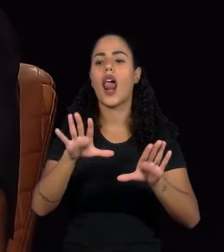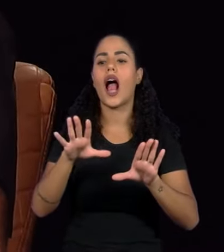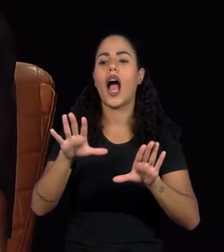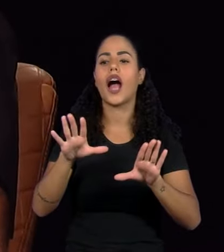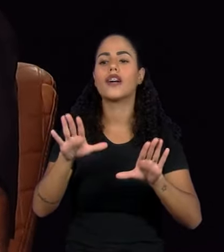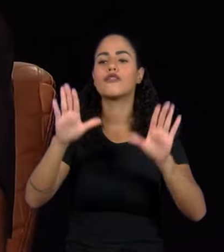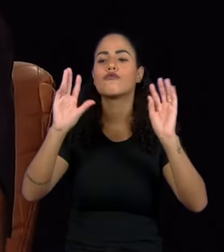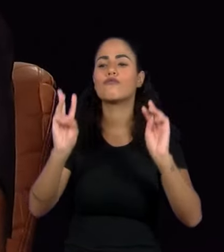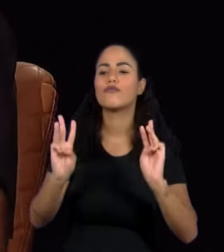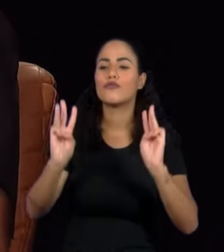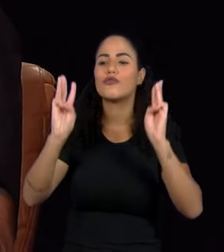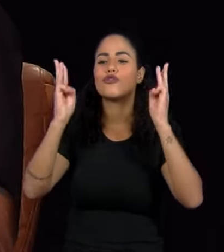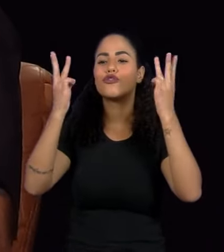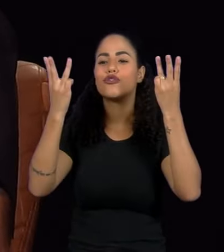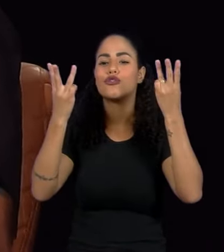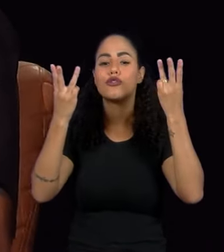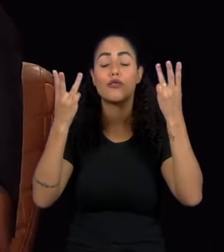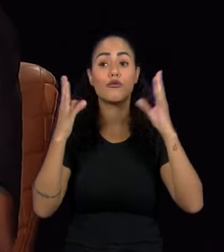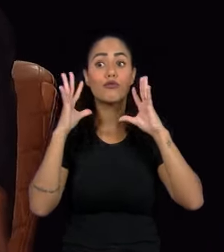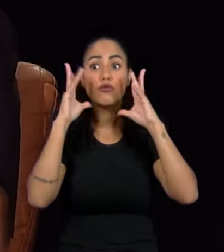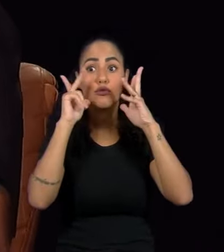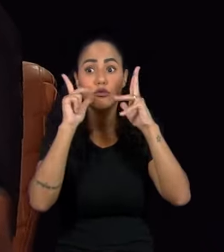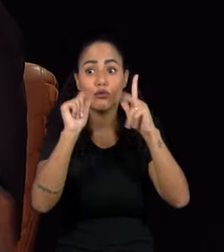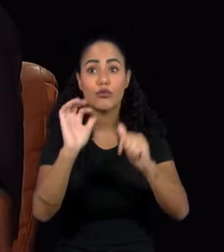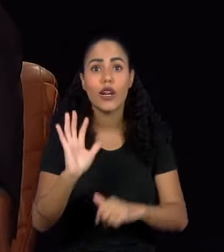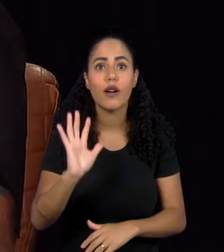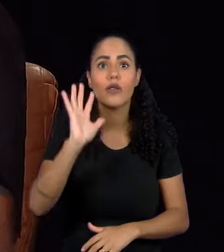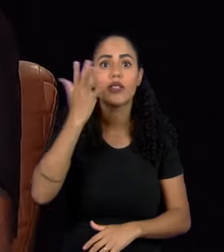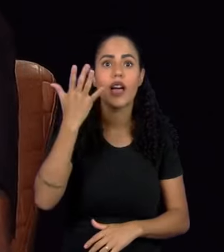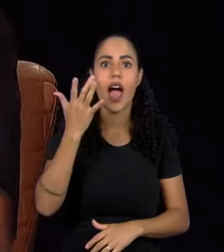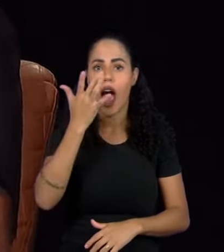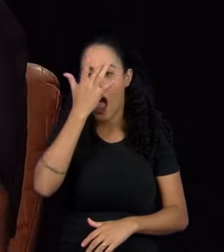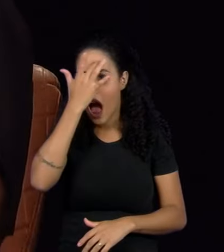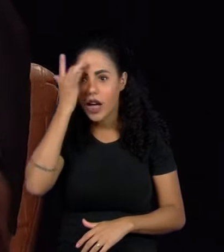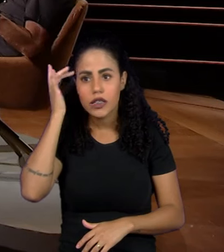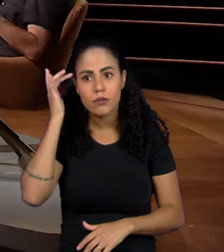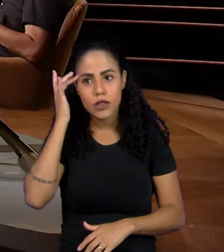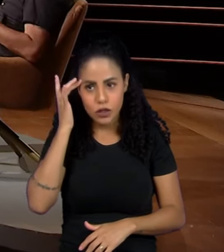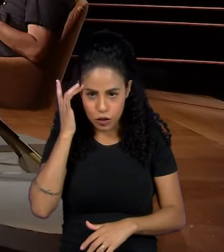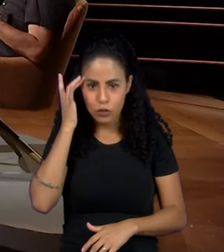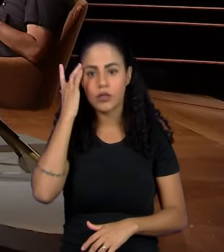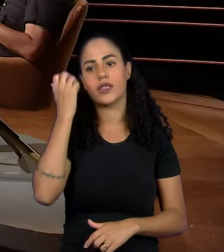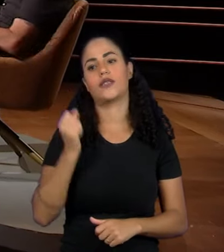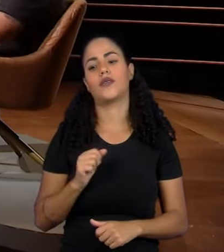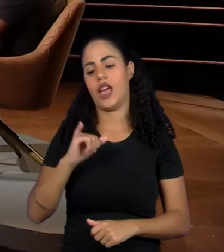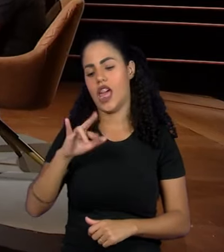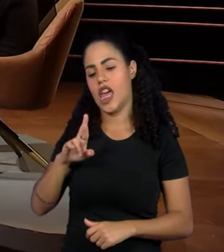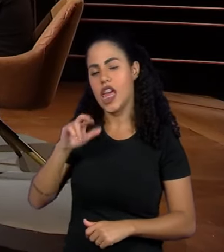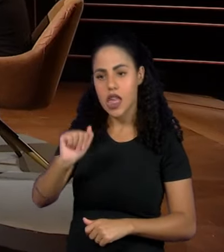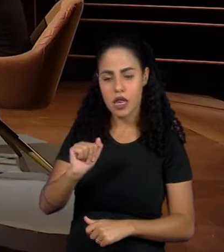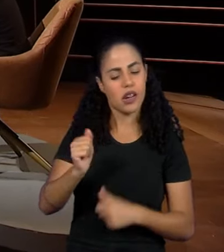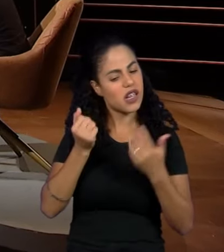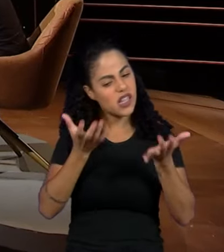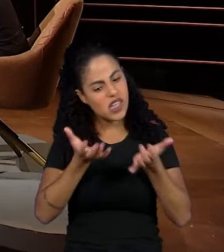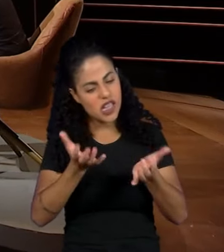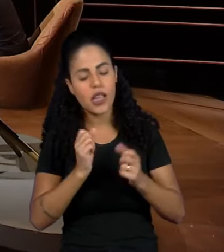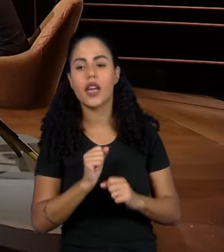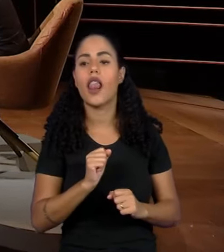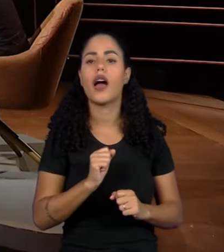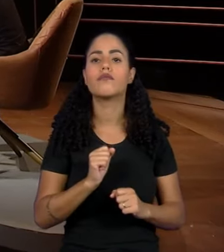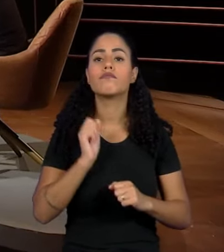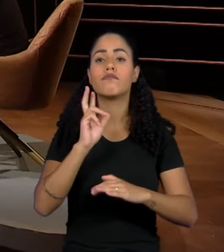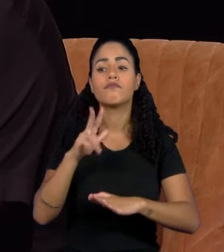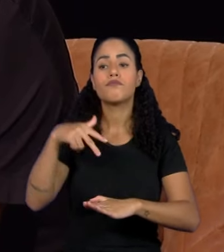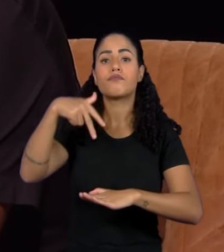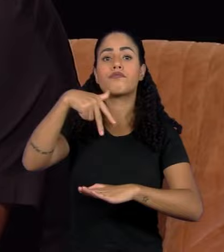toda essa polêmica, o público comprou a briga de quem? Do Ira, né? Claro. Então a gente subiu no palco, fez